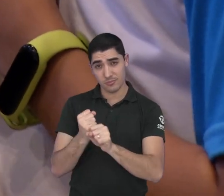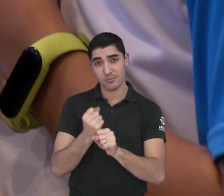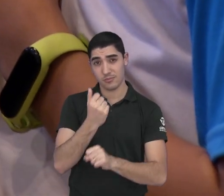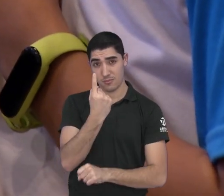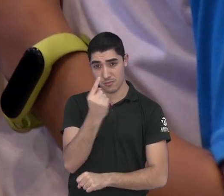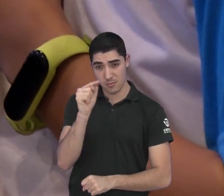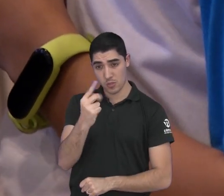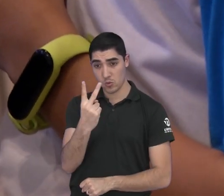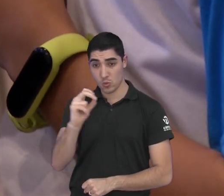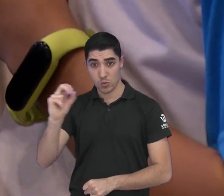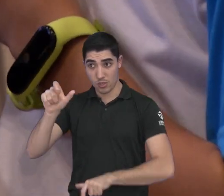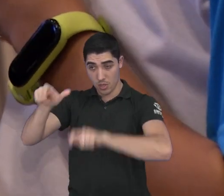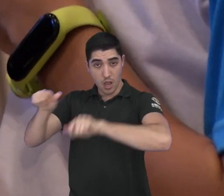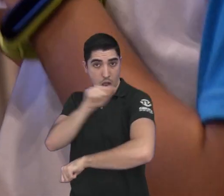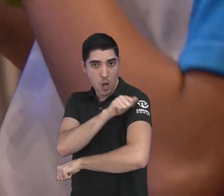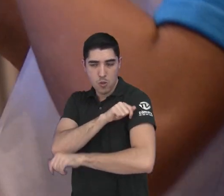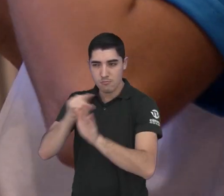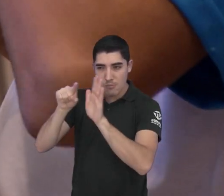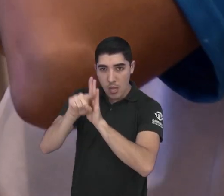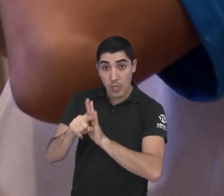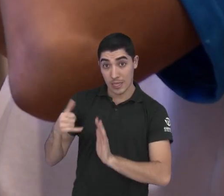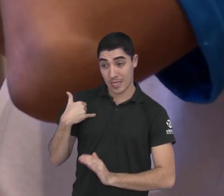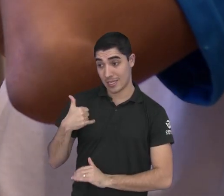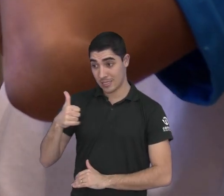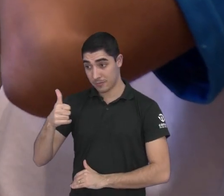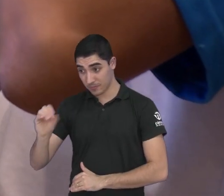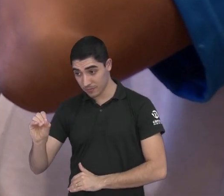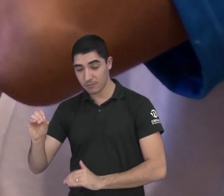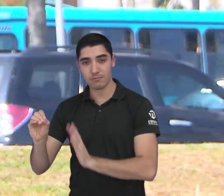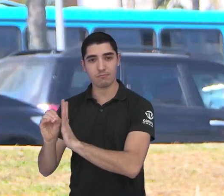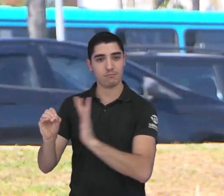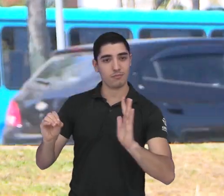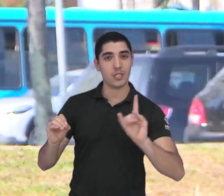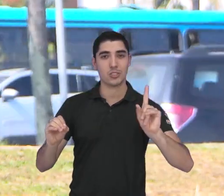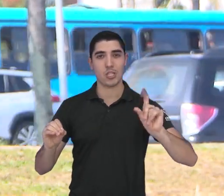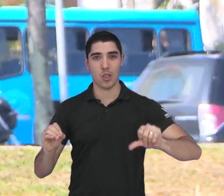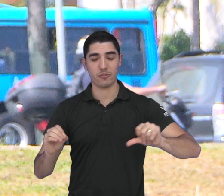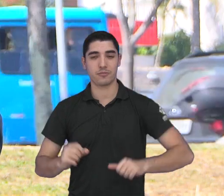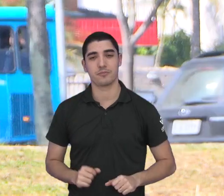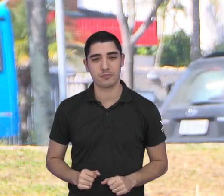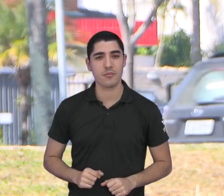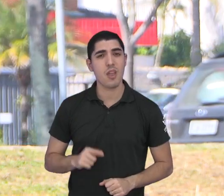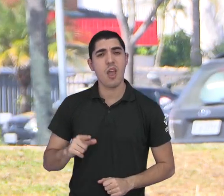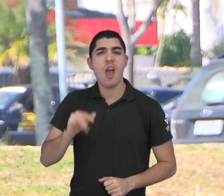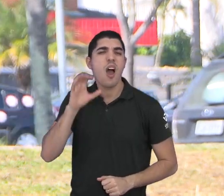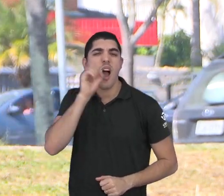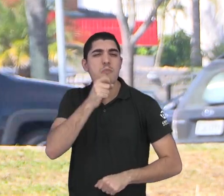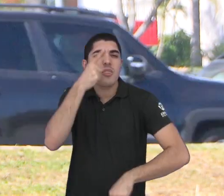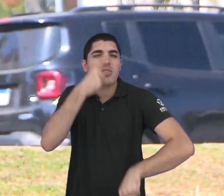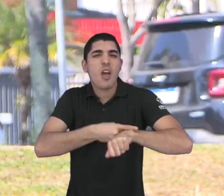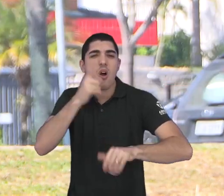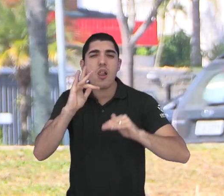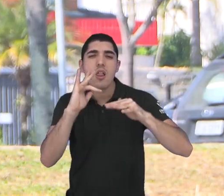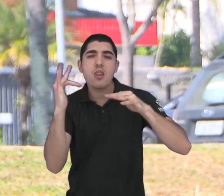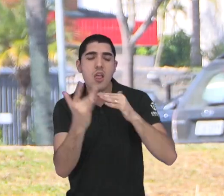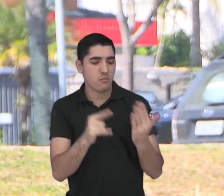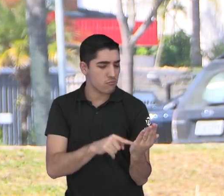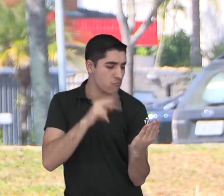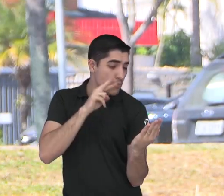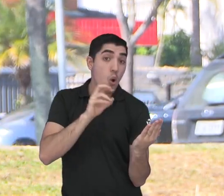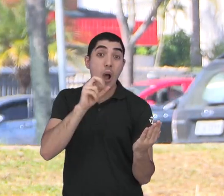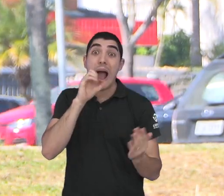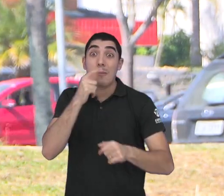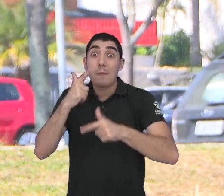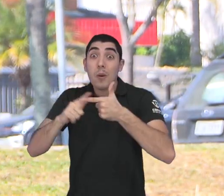com 1.200 estudantes entre 10 e 19 anos. Pode ser para dar uma olhada rápida nas redes sociais, para resolver um